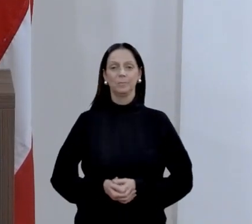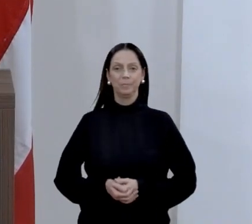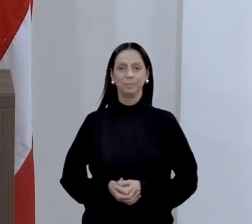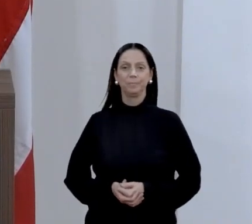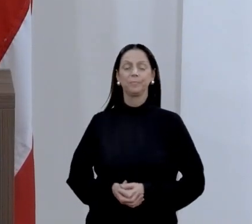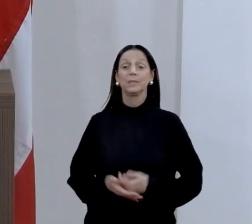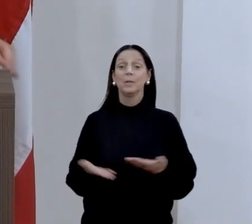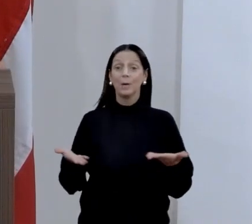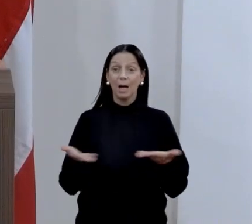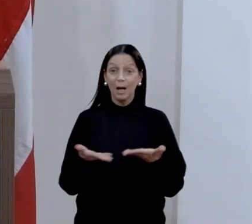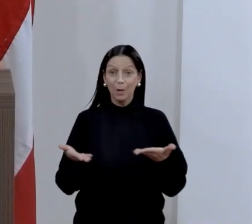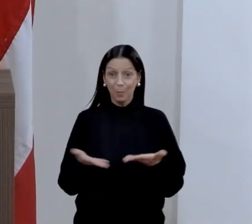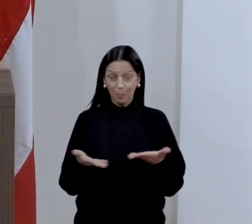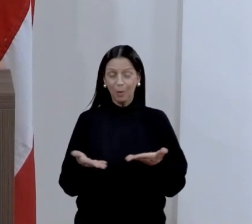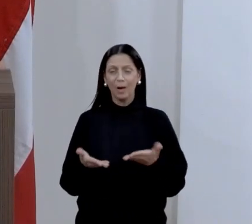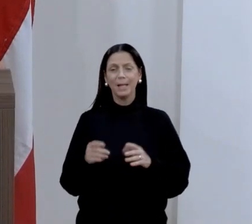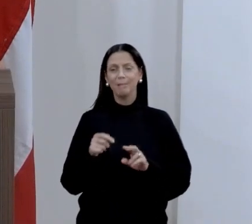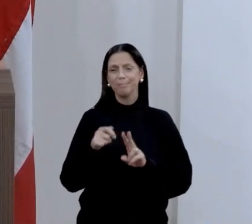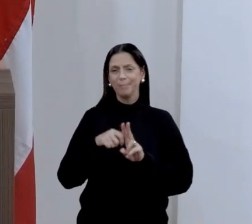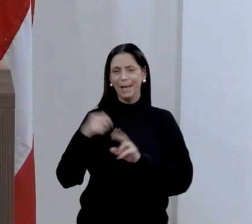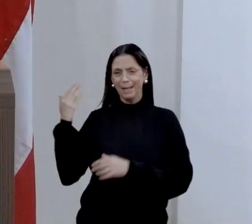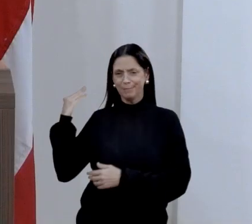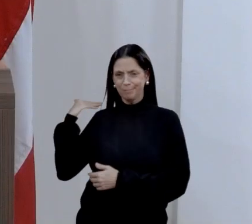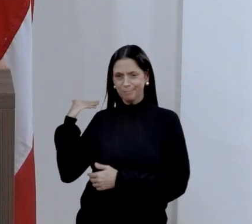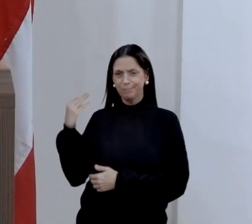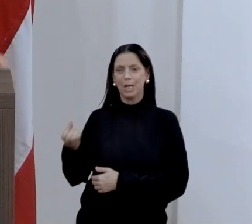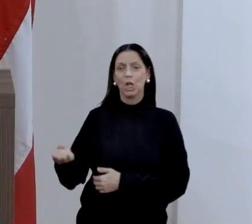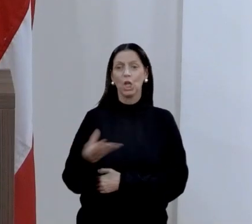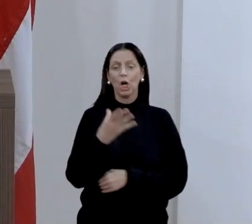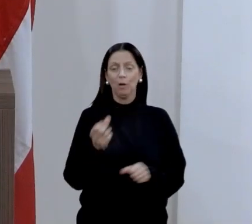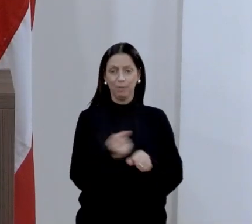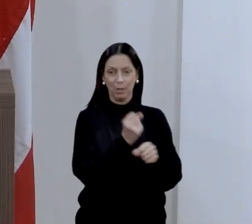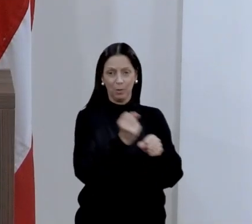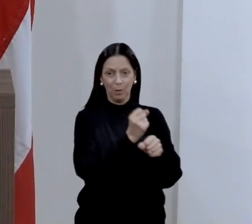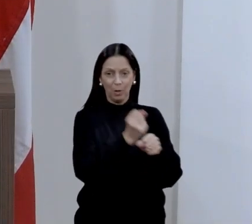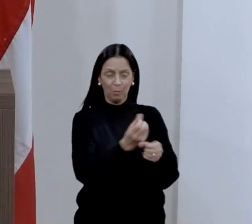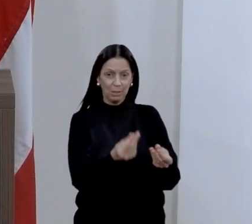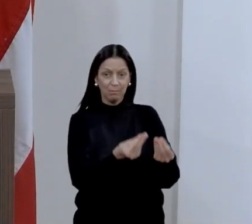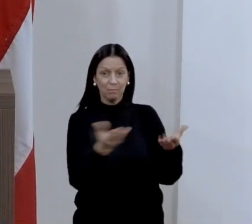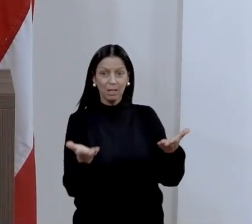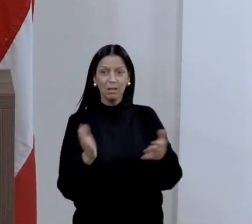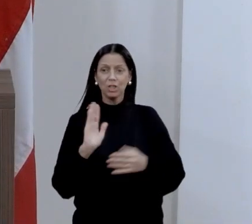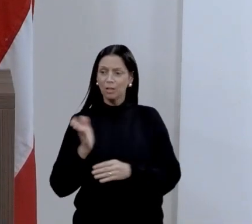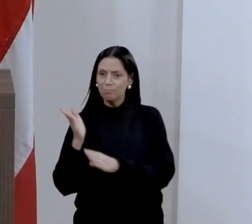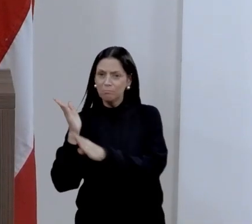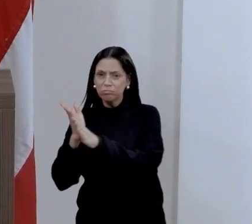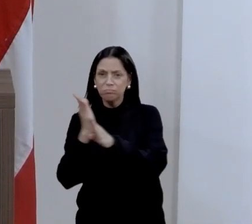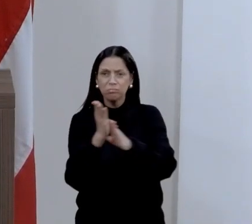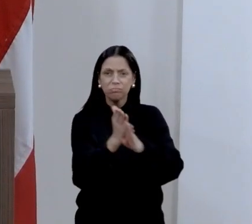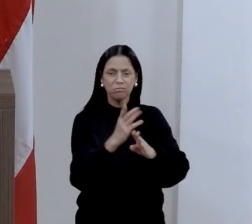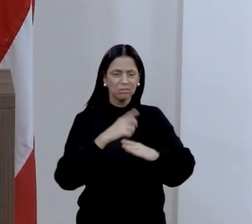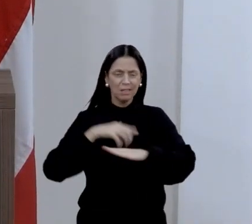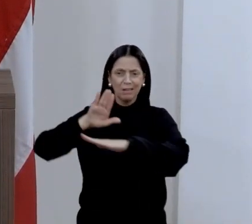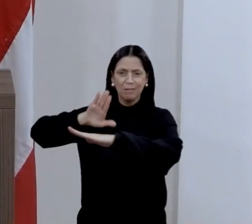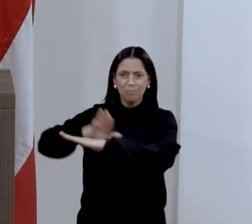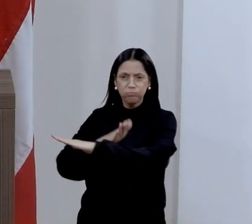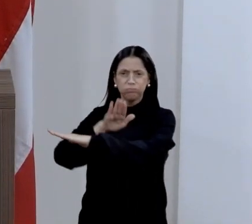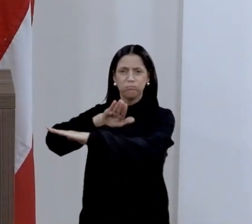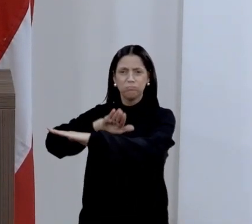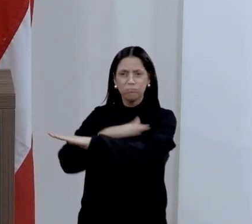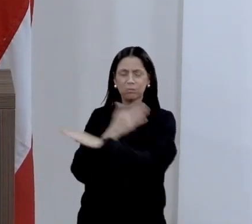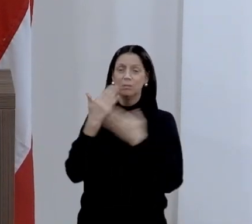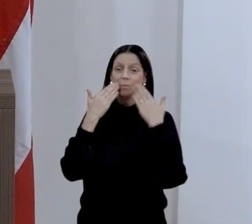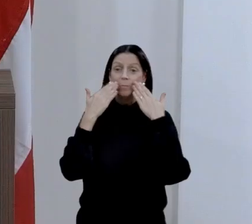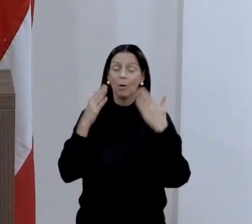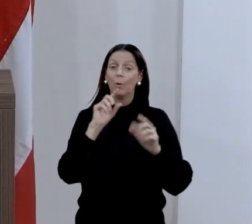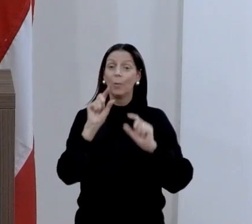revitalização. Agora, poucos meses após a entrega da nova obra, já existem pontos totalmente esburacados, mostrando que a